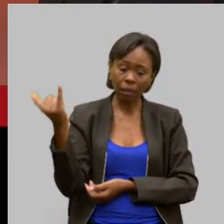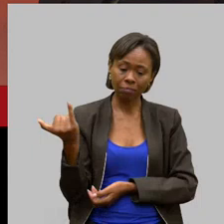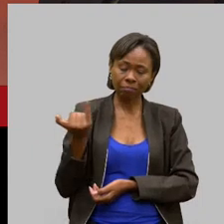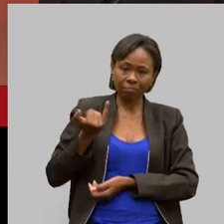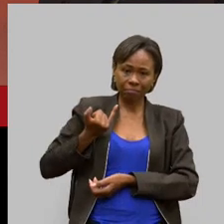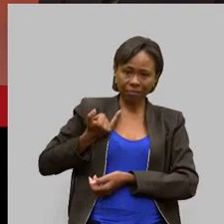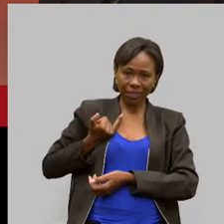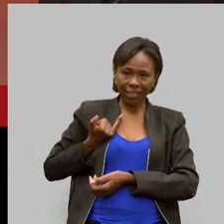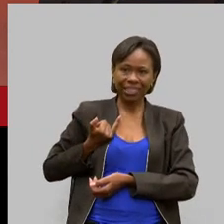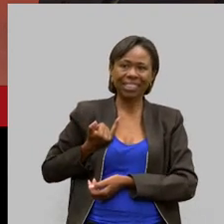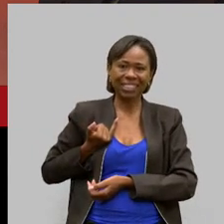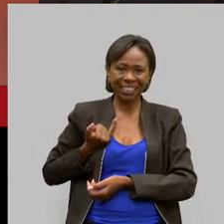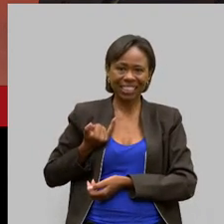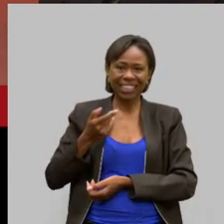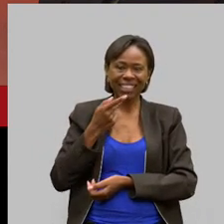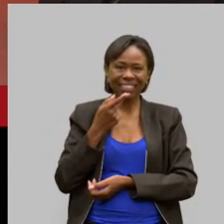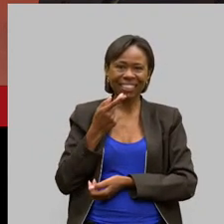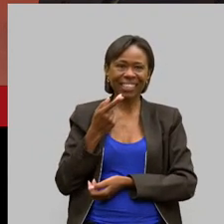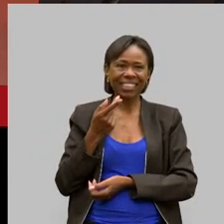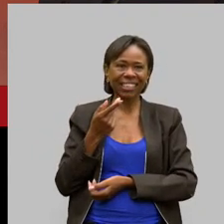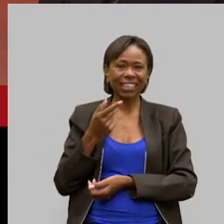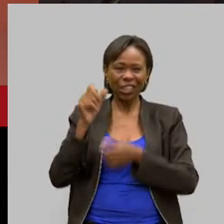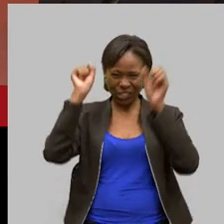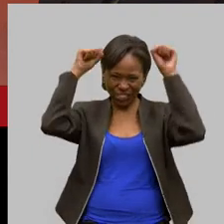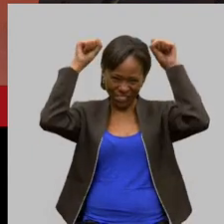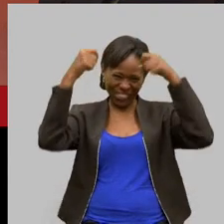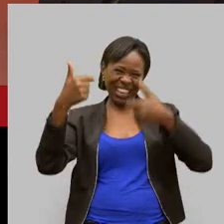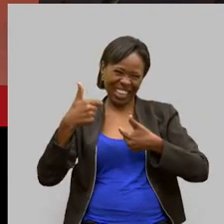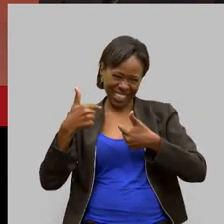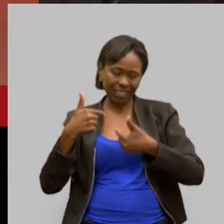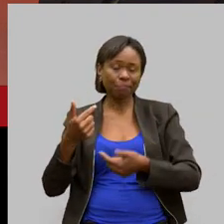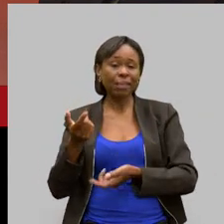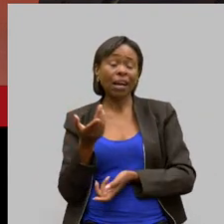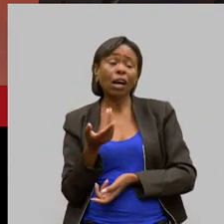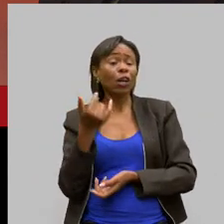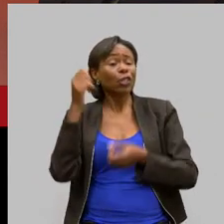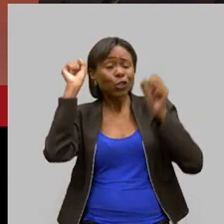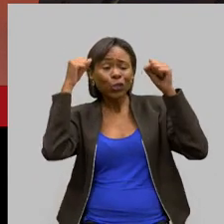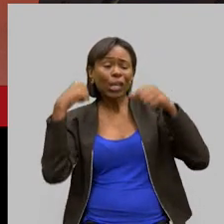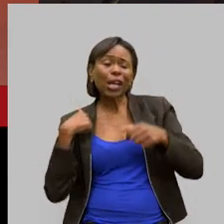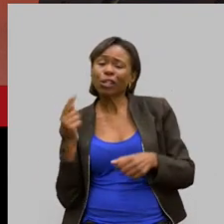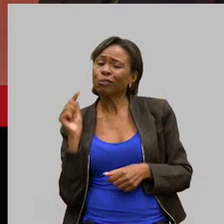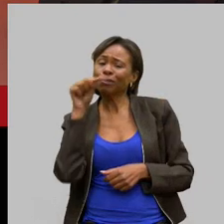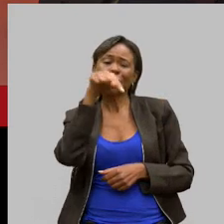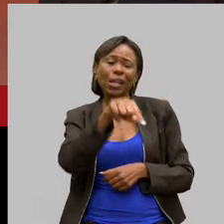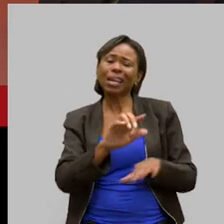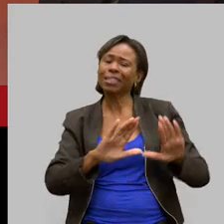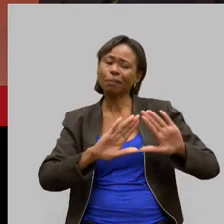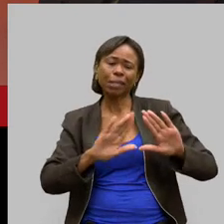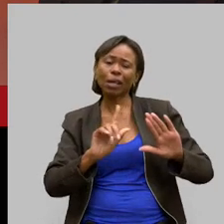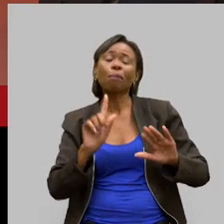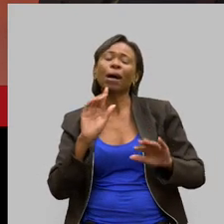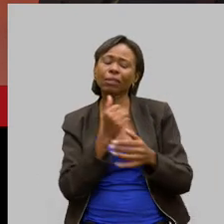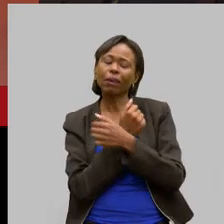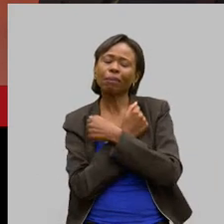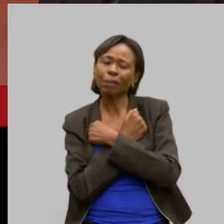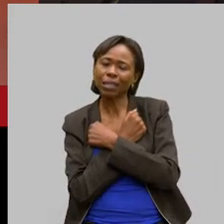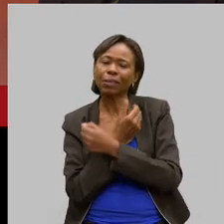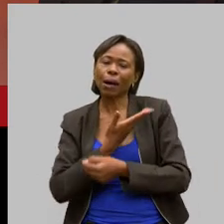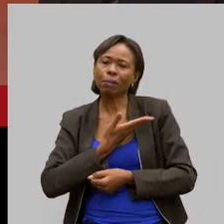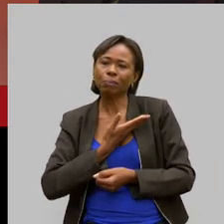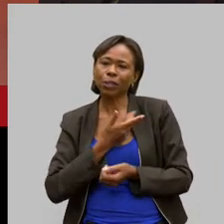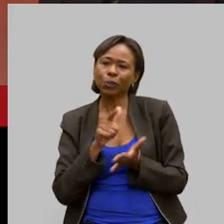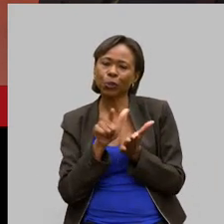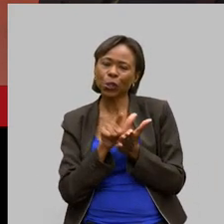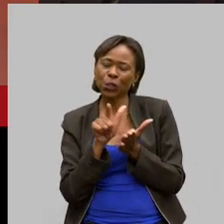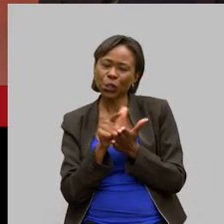Xuxa o pessoal me chama de Xuxa olha Xuxa eu não vou poder estar lá mas você dá um abraço no no meu amigo jornalista que